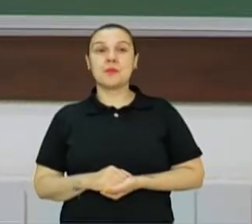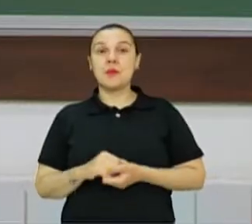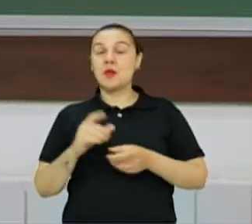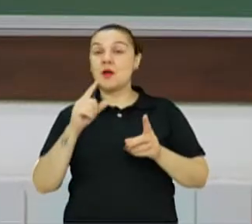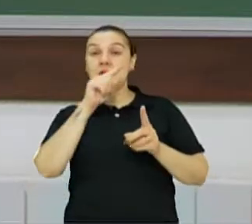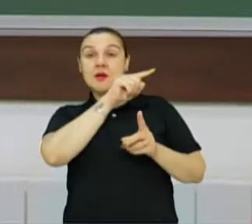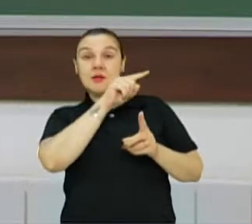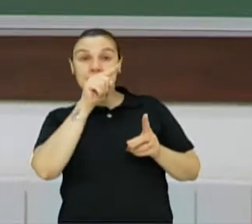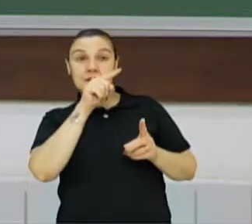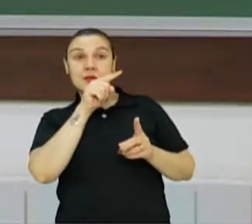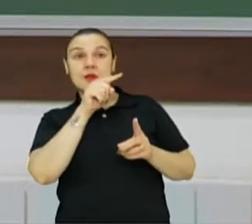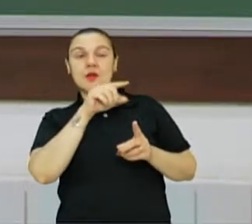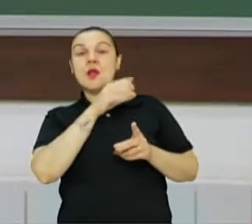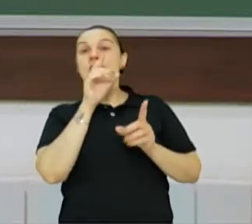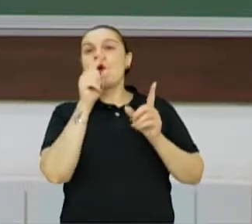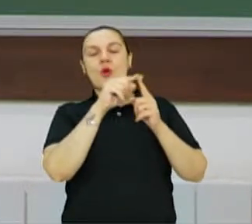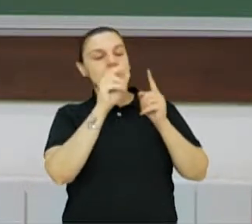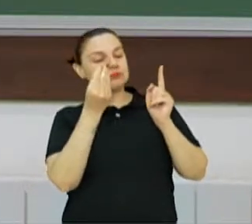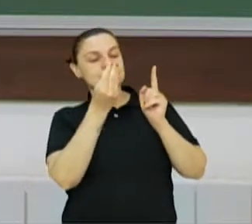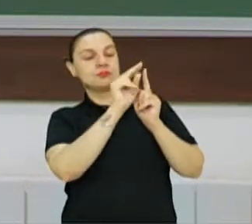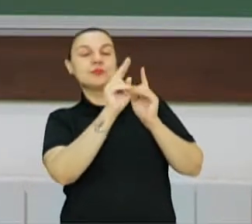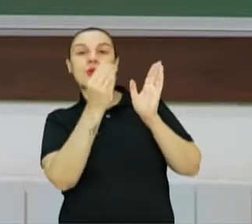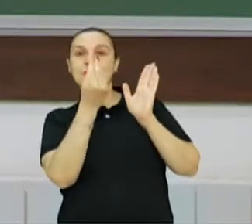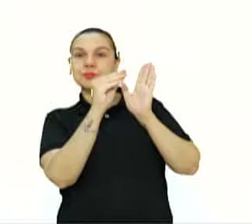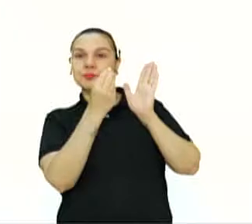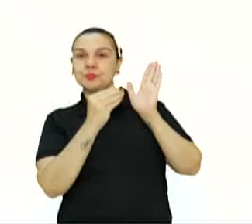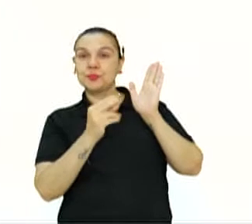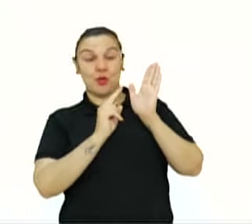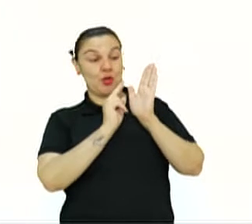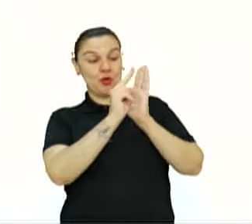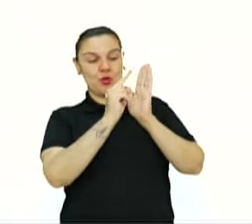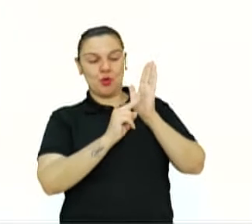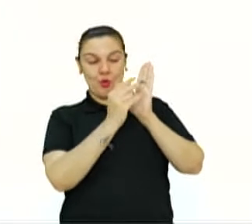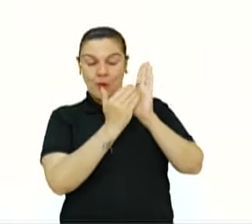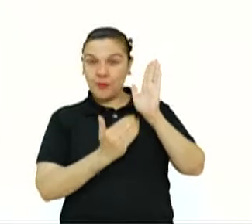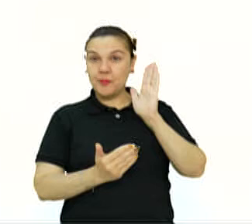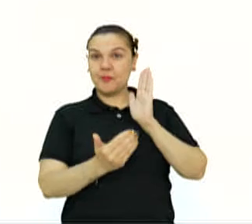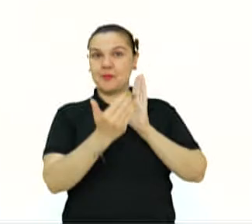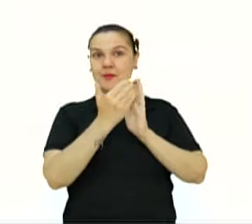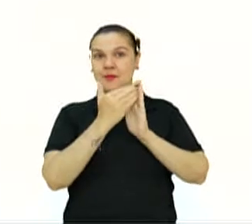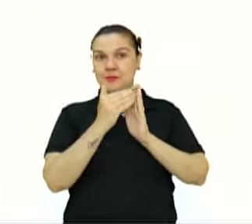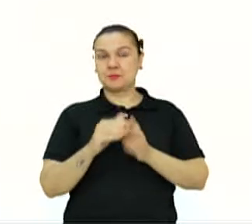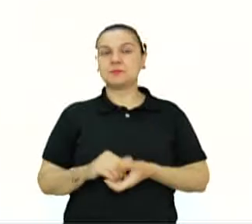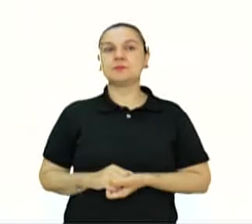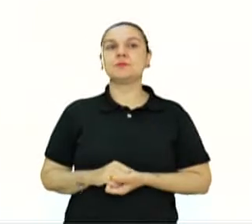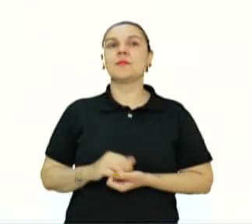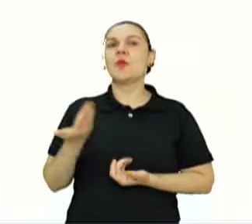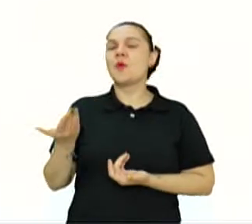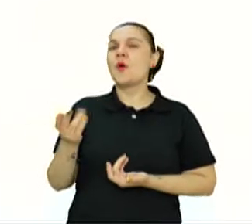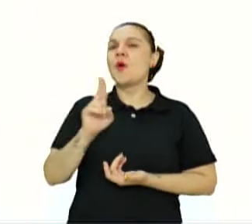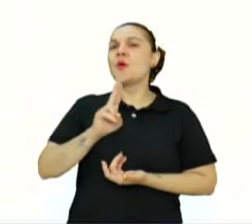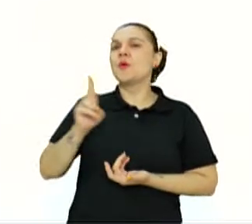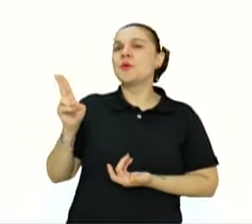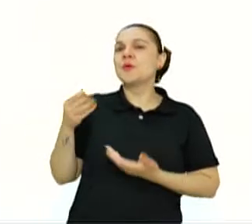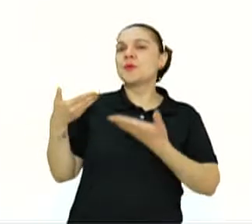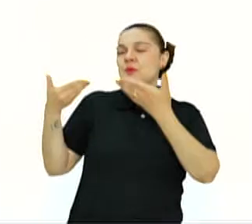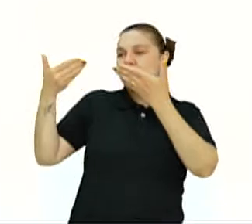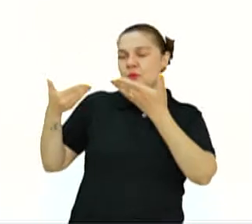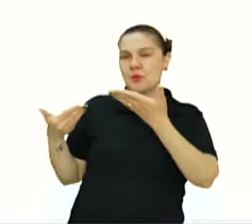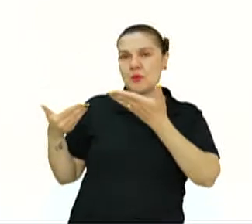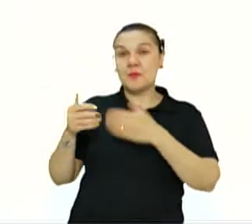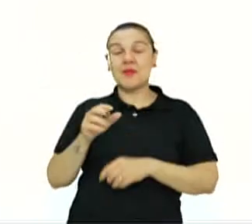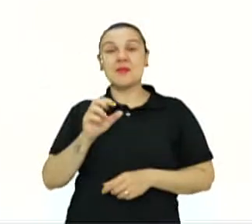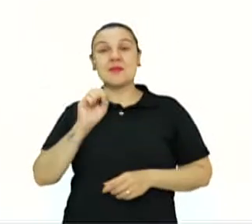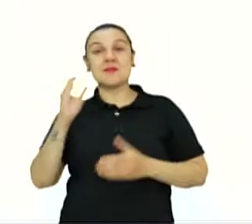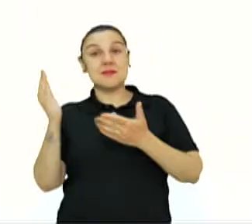seguinte: identifique os métodos anticoncepcionais aqui das imagens. Então, você vai dizer o nome desse método